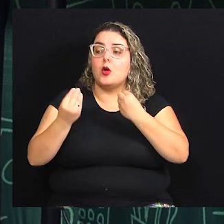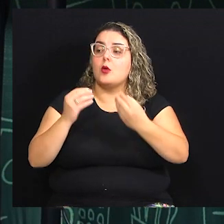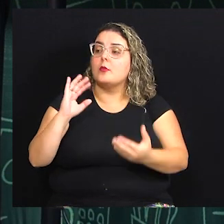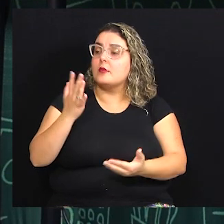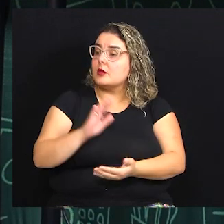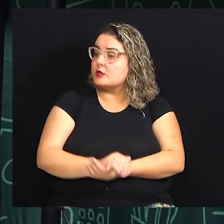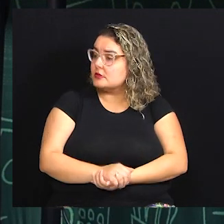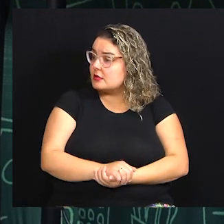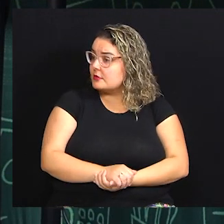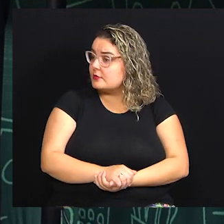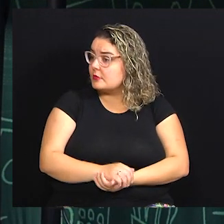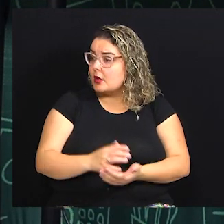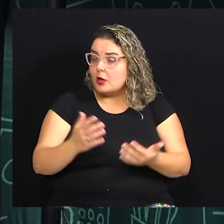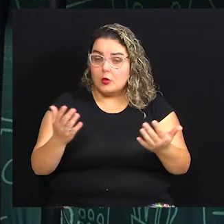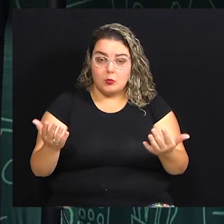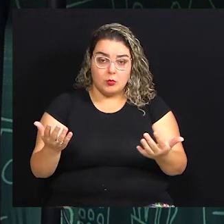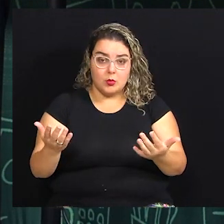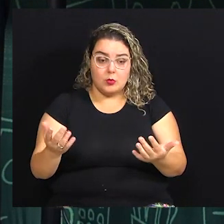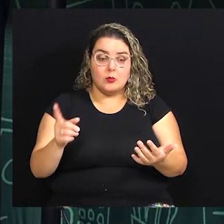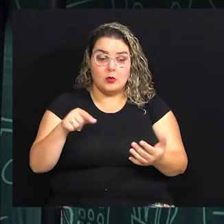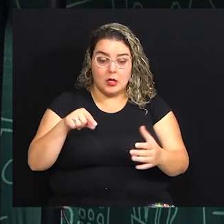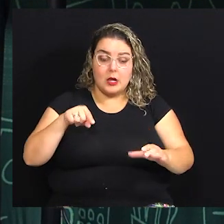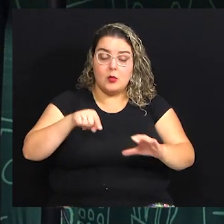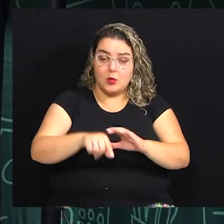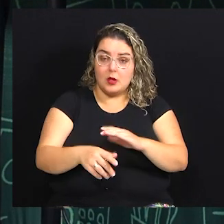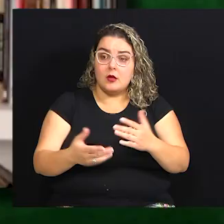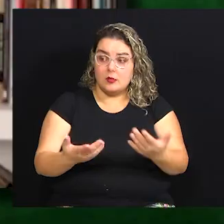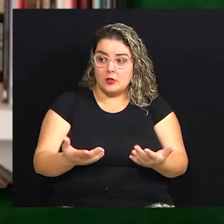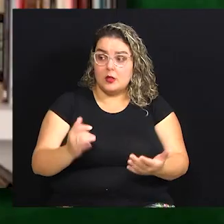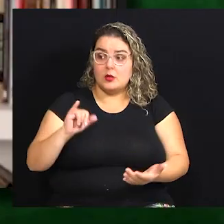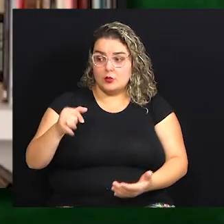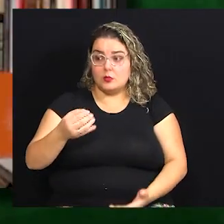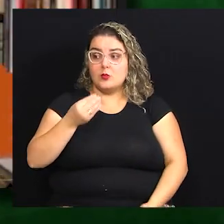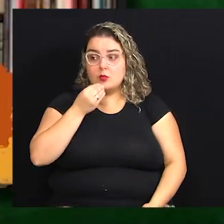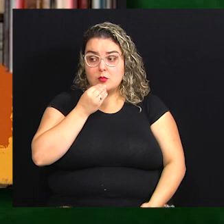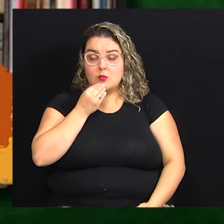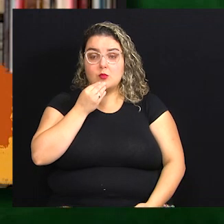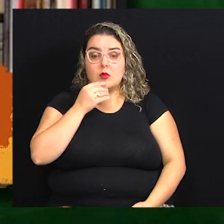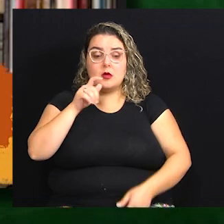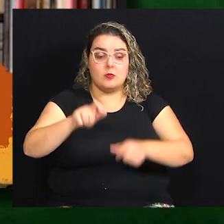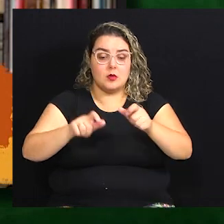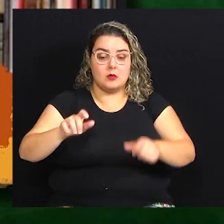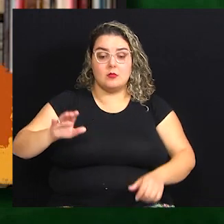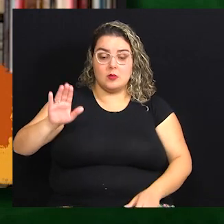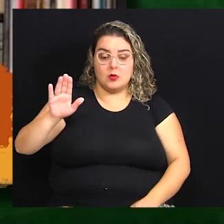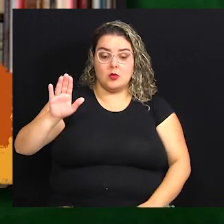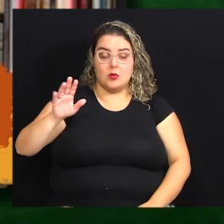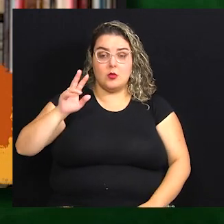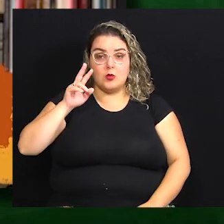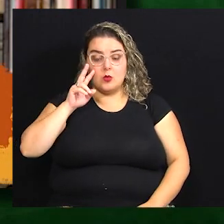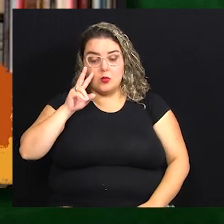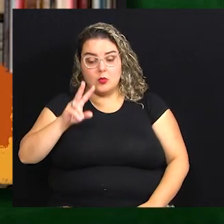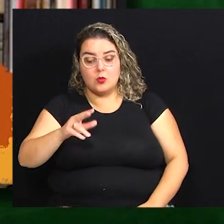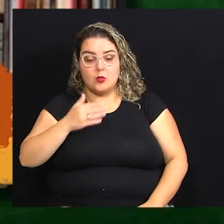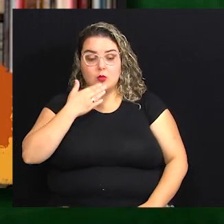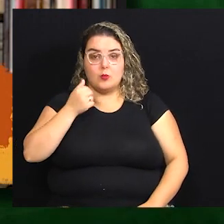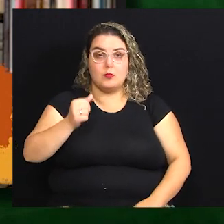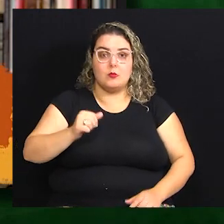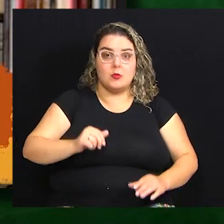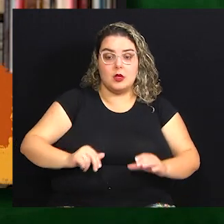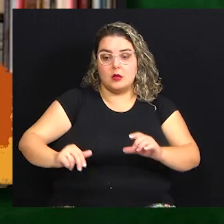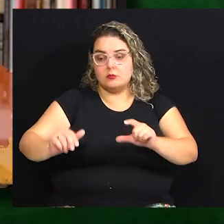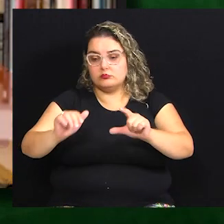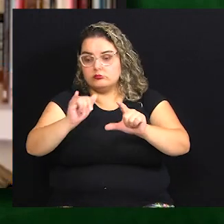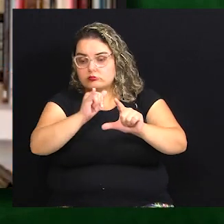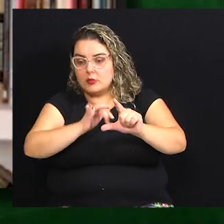professor? Bom, é um avanço, né? É uma oportunidade para que os candidatos possam olhar melhor as figuras,